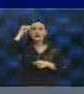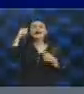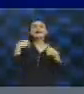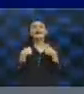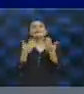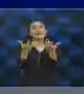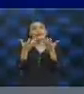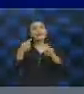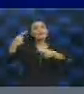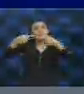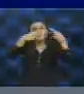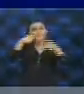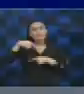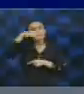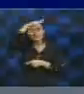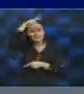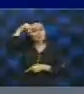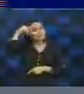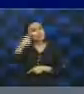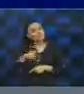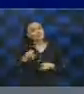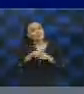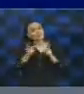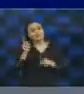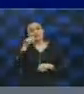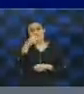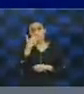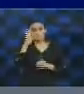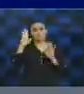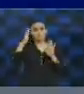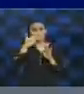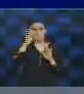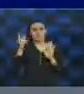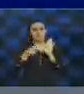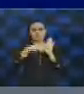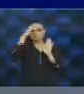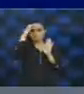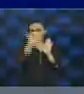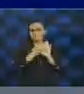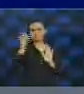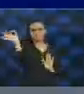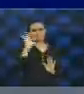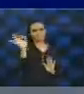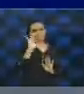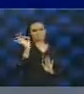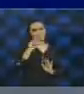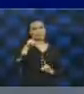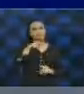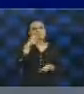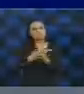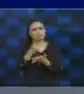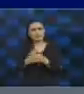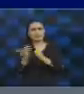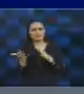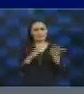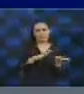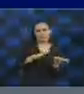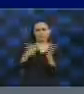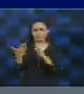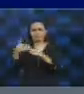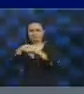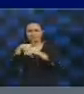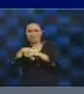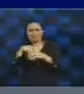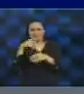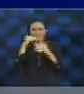cidade, eu tento falar que você não cumpriu as suas promessas de campanha e você tenta todo o tempo desfocar a eleição, falar